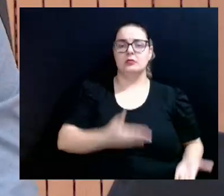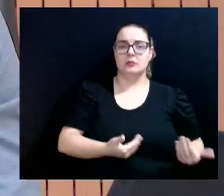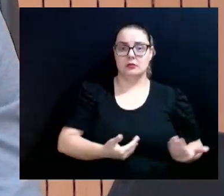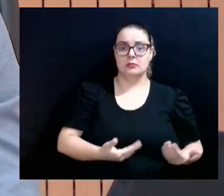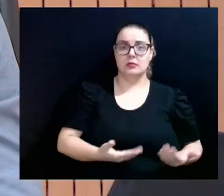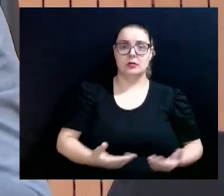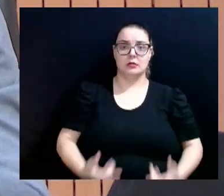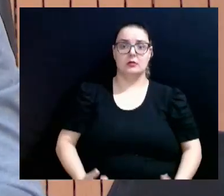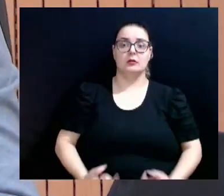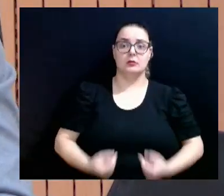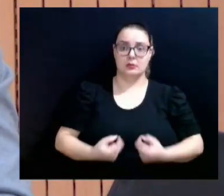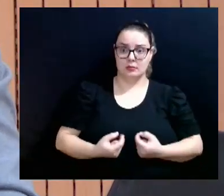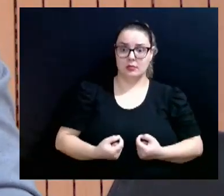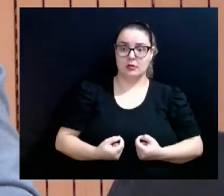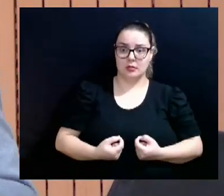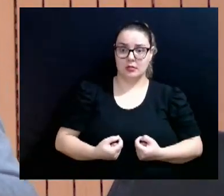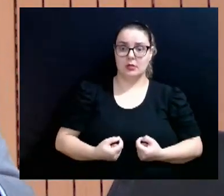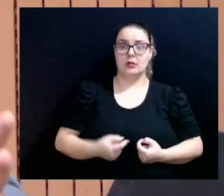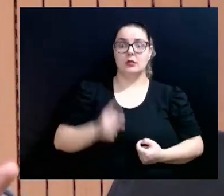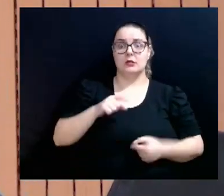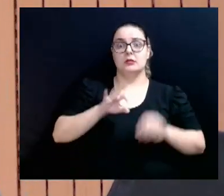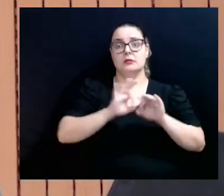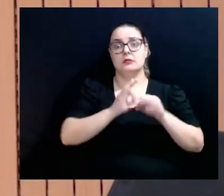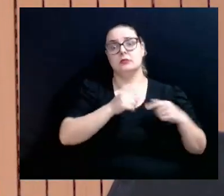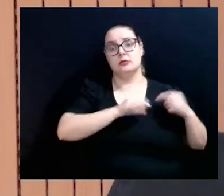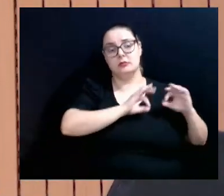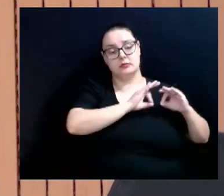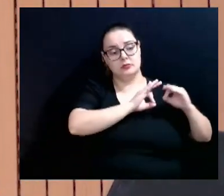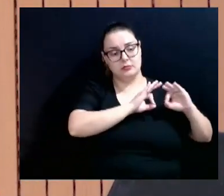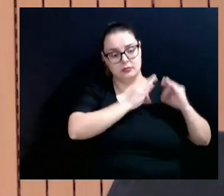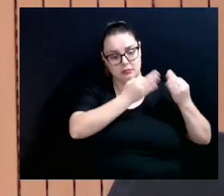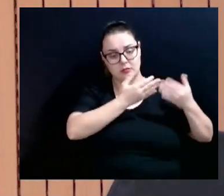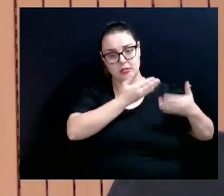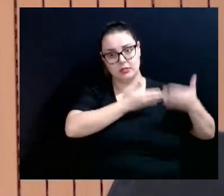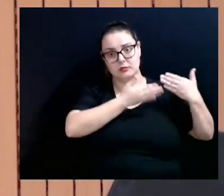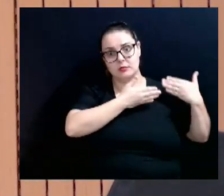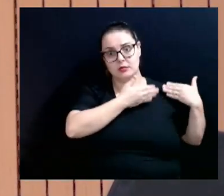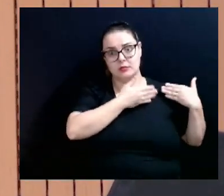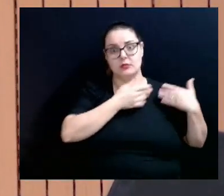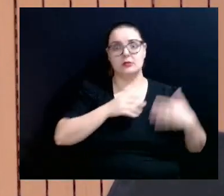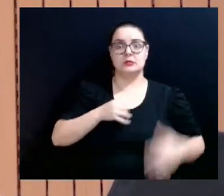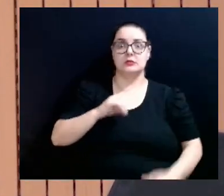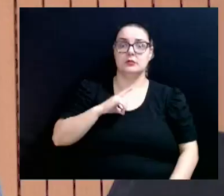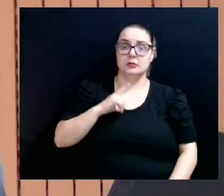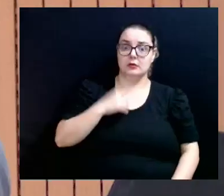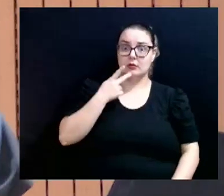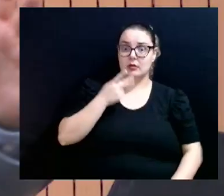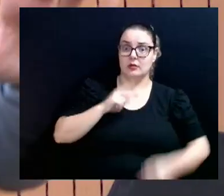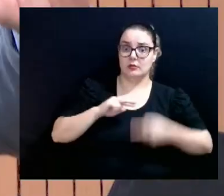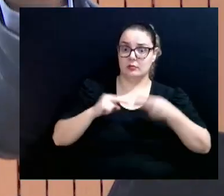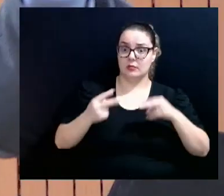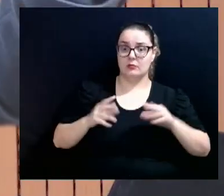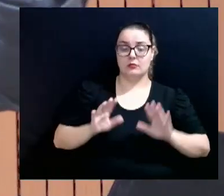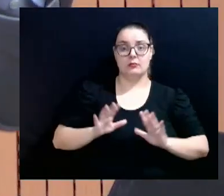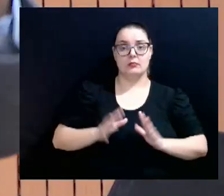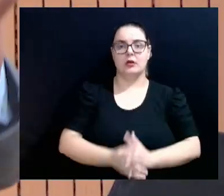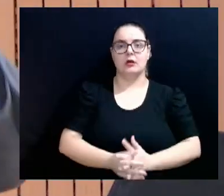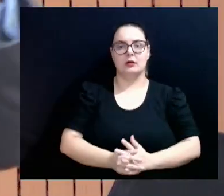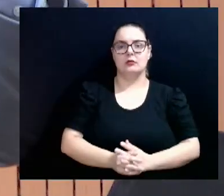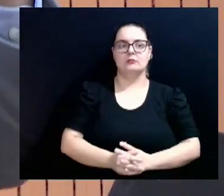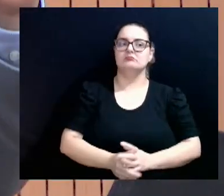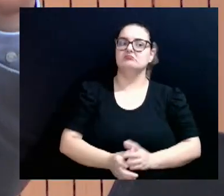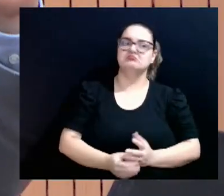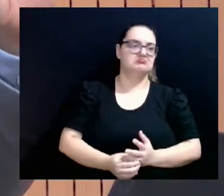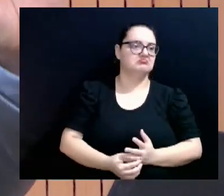de hereditariedade, família, lembrem-se, né, aquilo que falávamos há pouco sobre questões genéticas, mas não representa o